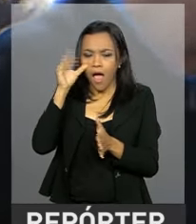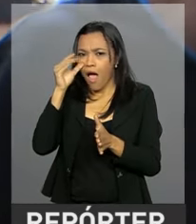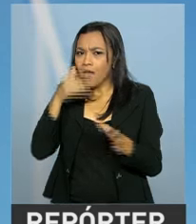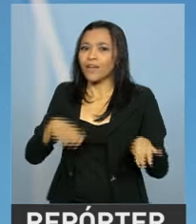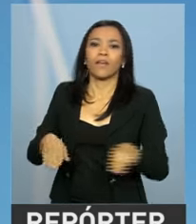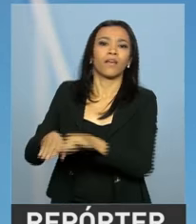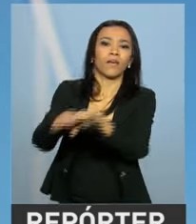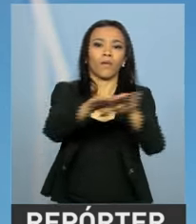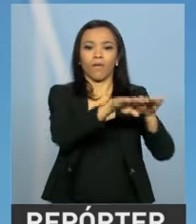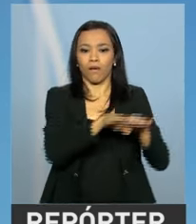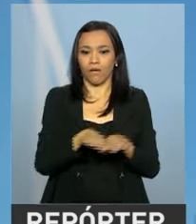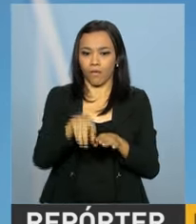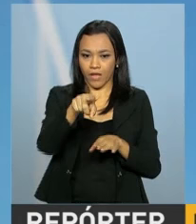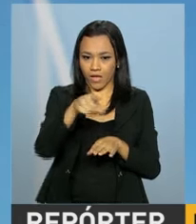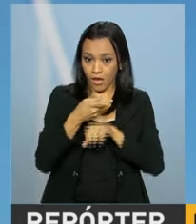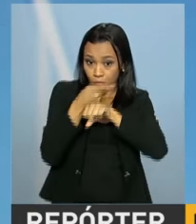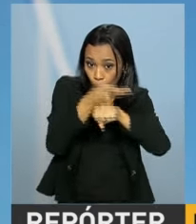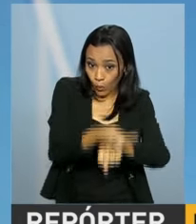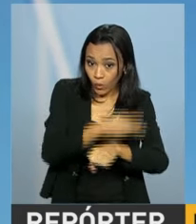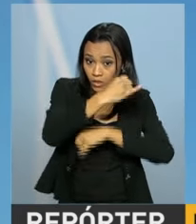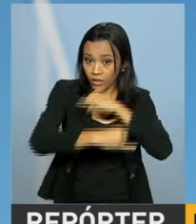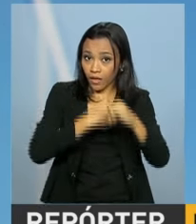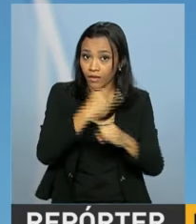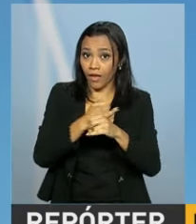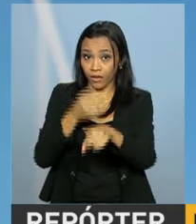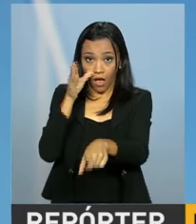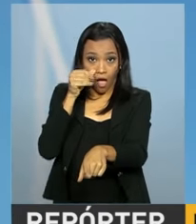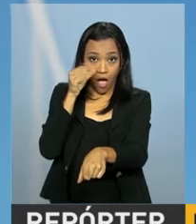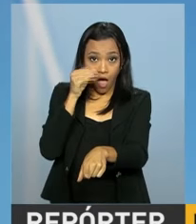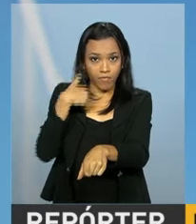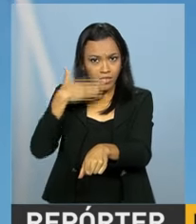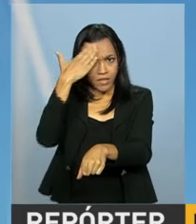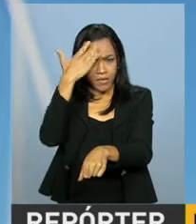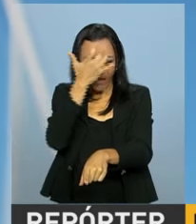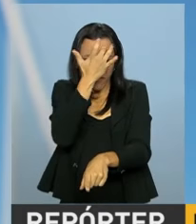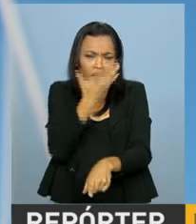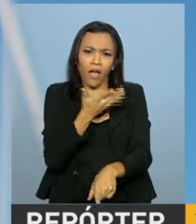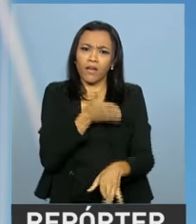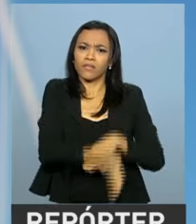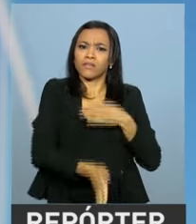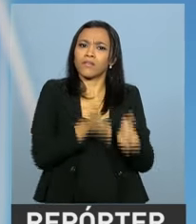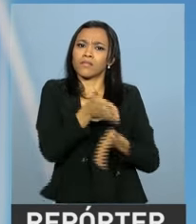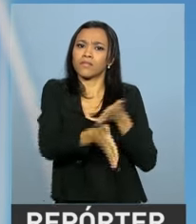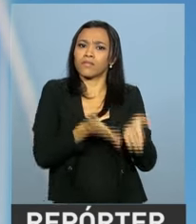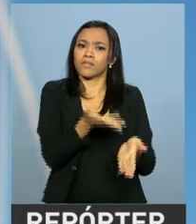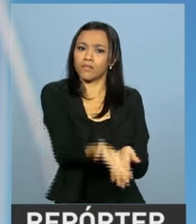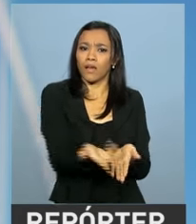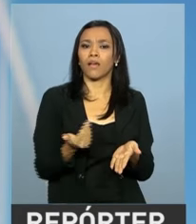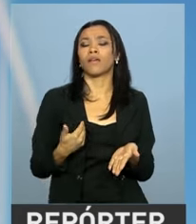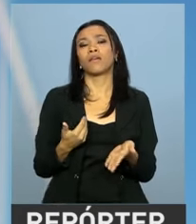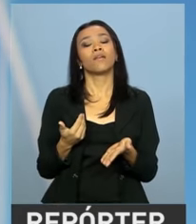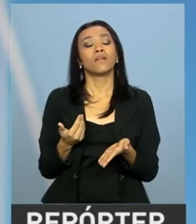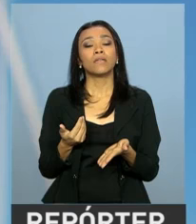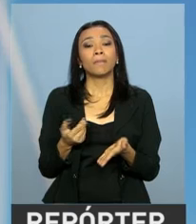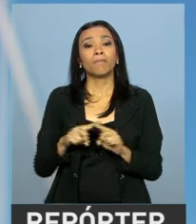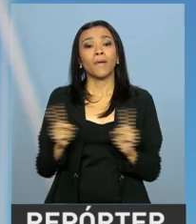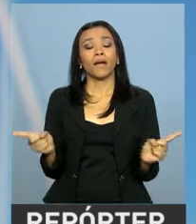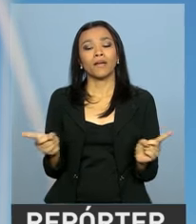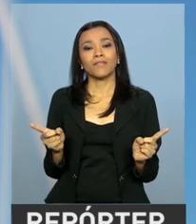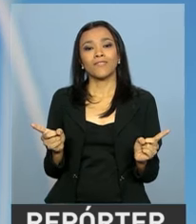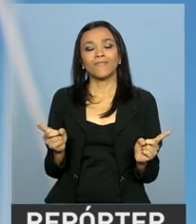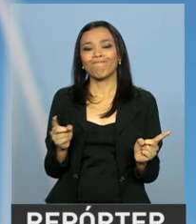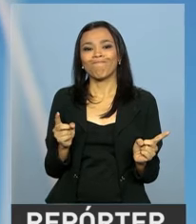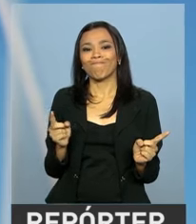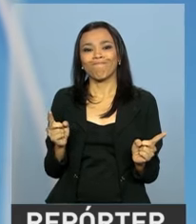adolescentes eu procuro buscar na internet pela facilidade do acesso que a gente tem hoje em dia mas caso